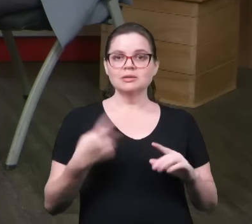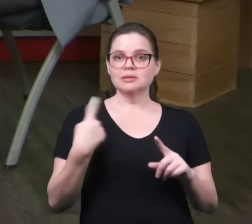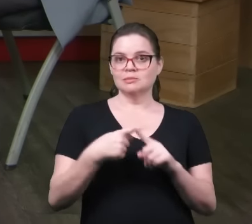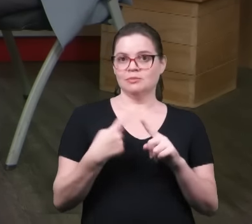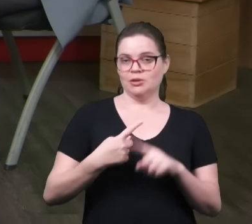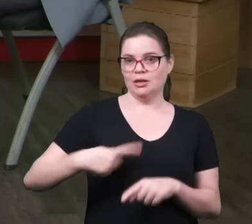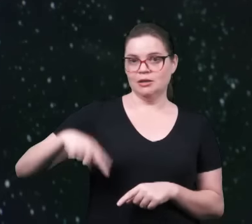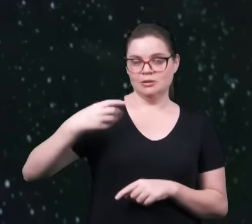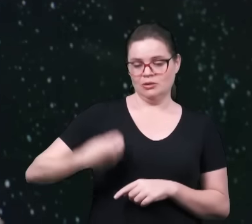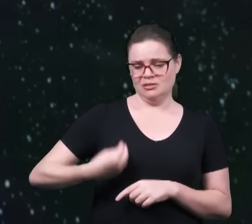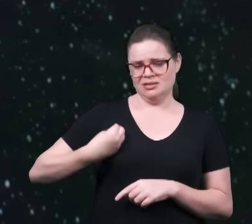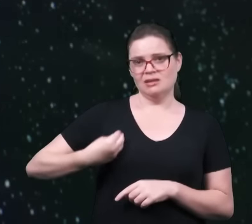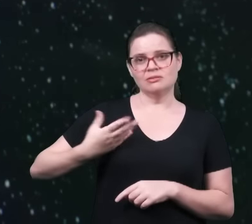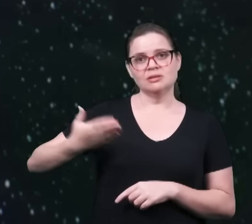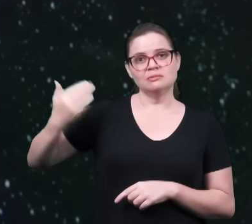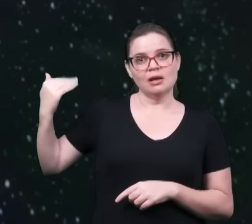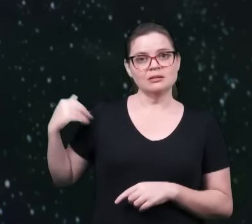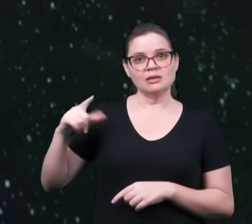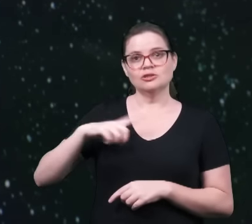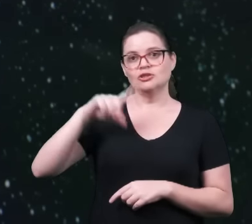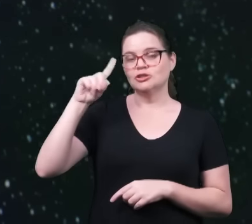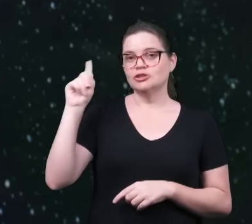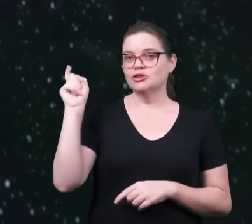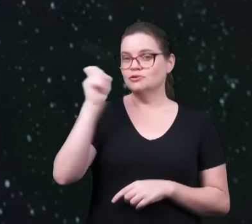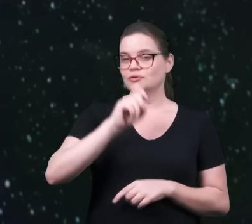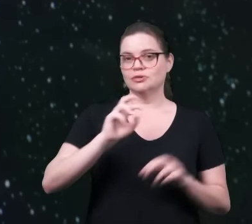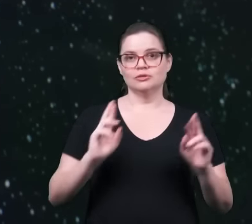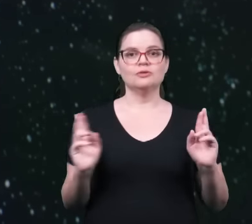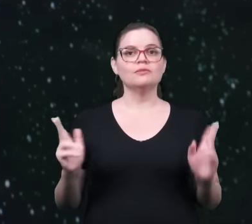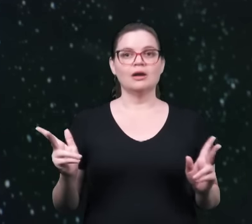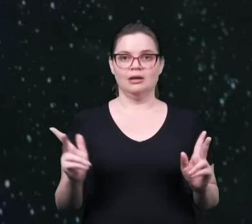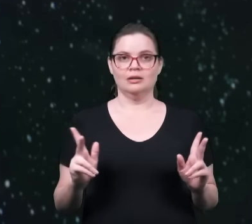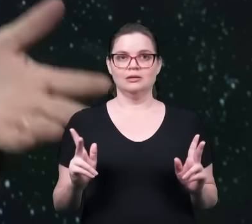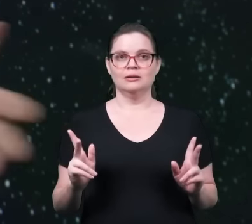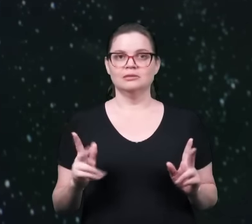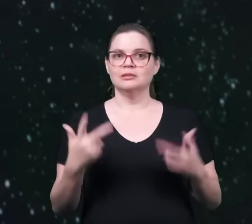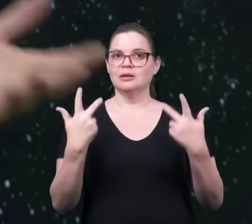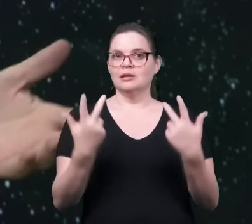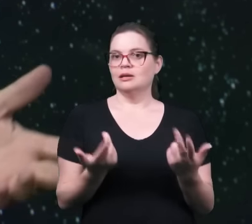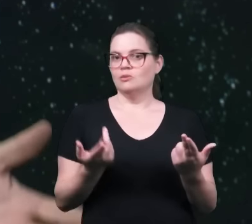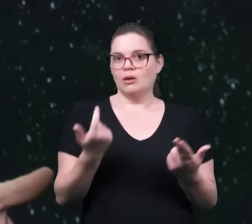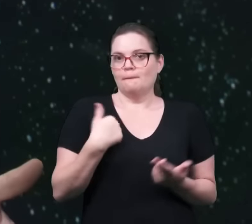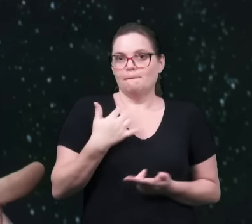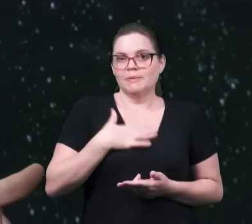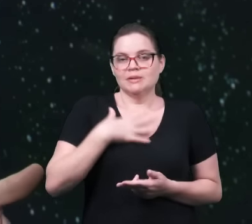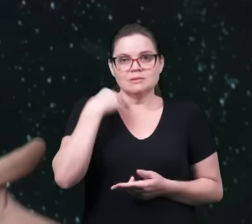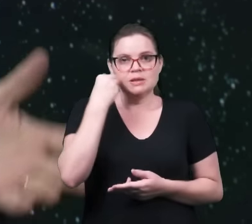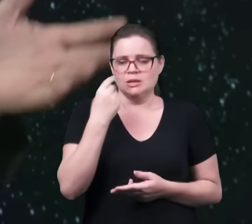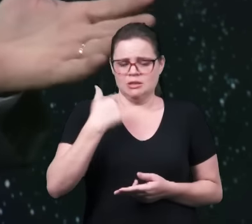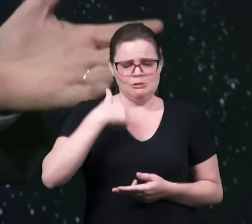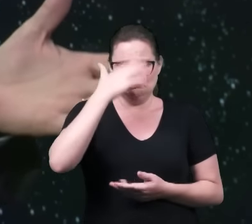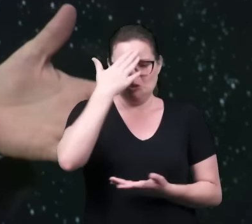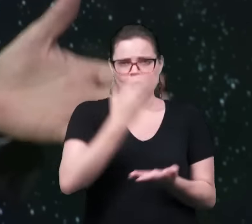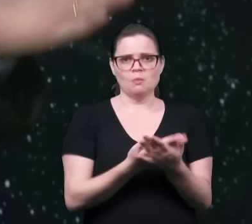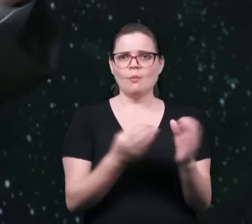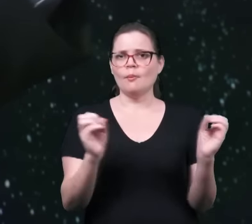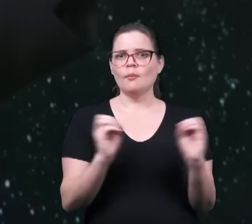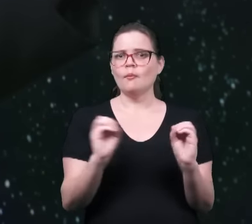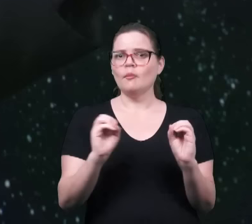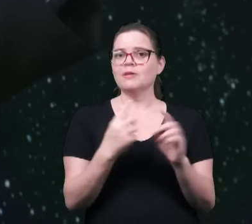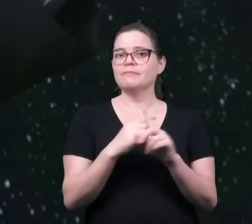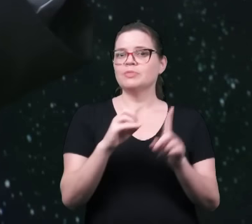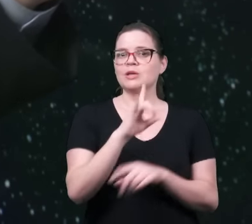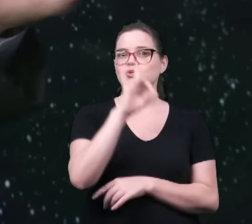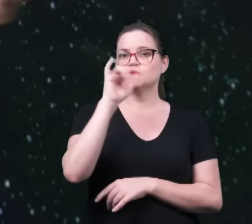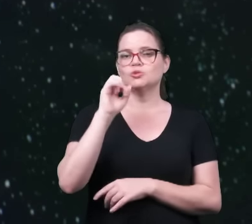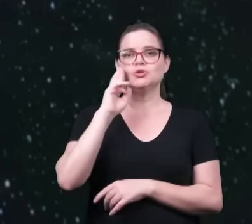totalmente diferente. Eu posso dizer de minha própria, eu não acreditava em nada disso, mas um dia eu tive um encontro